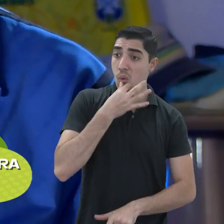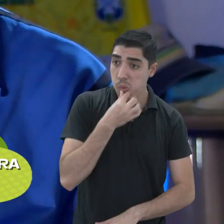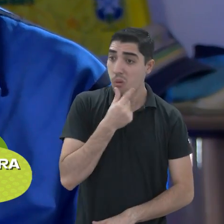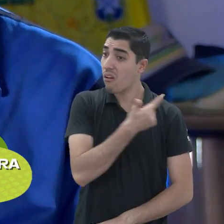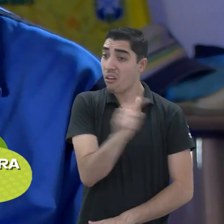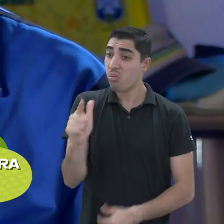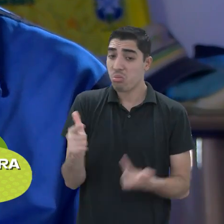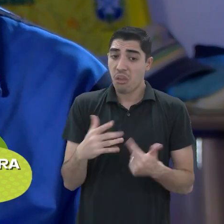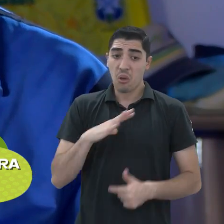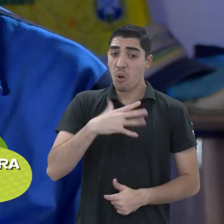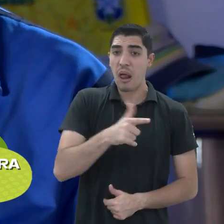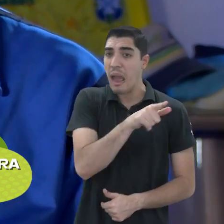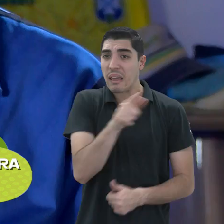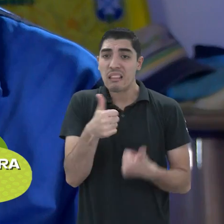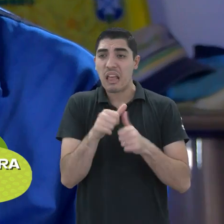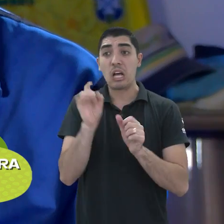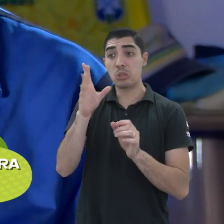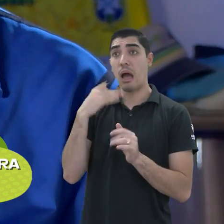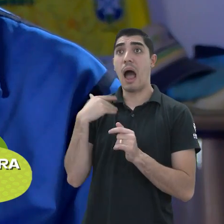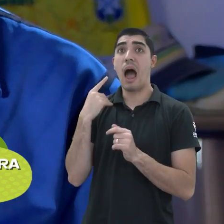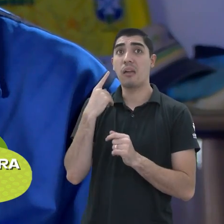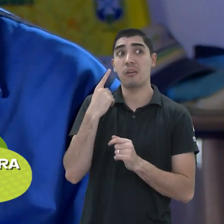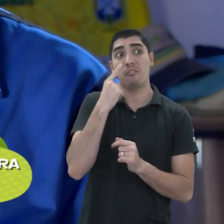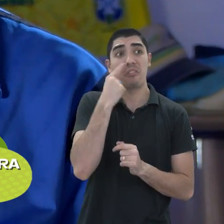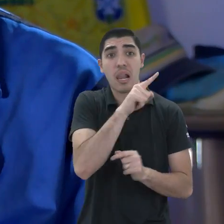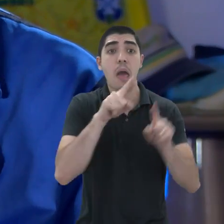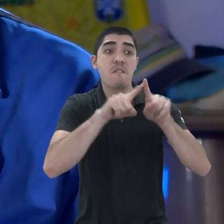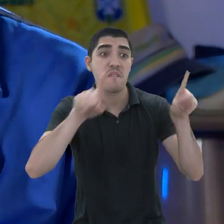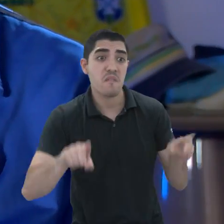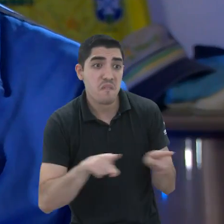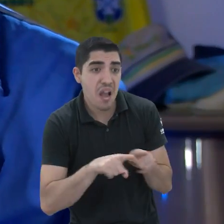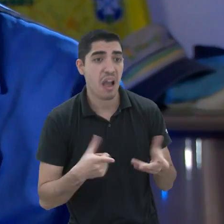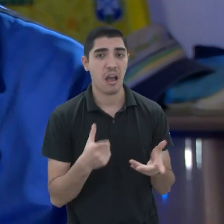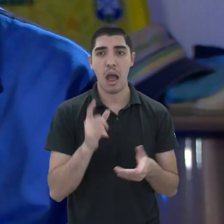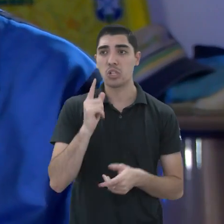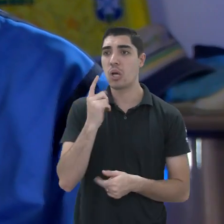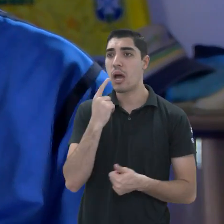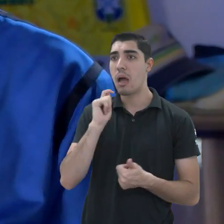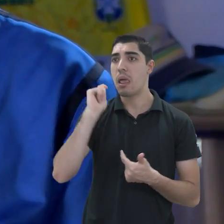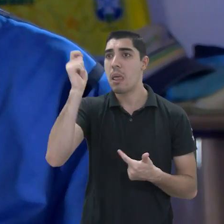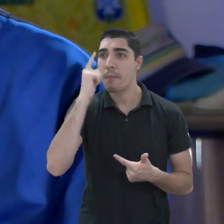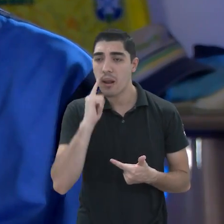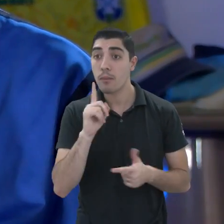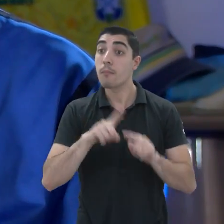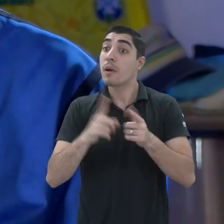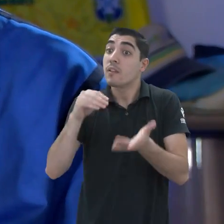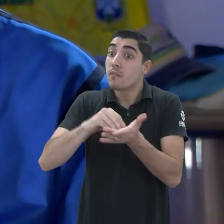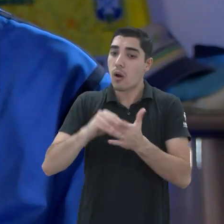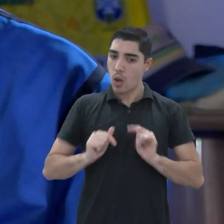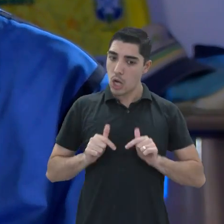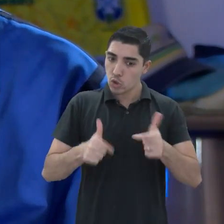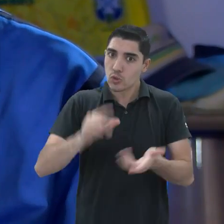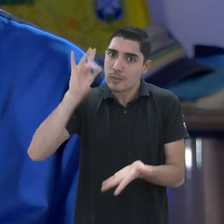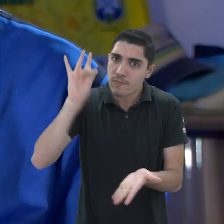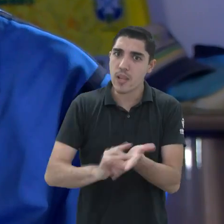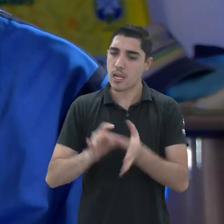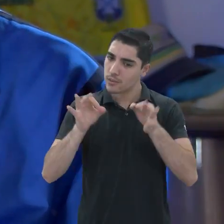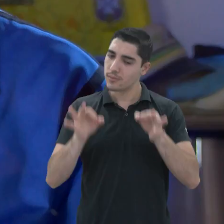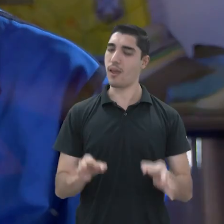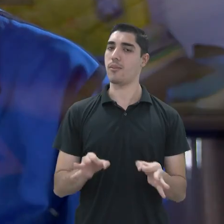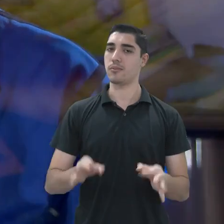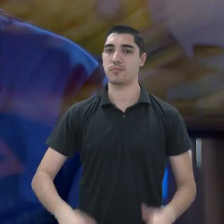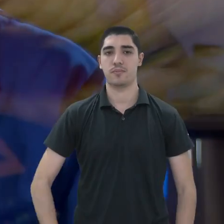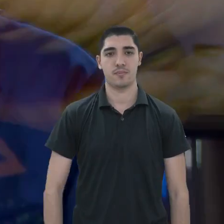se escondendo atrás do VAR, estão se escondendo atrás dos cartões amarelos e não estão tomando medidas que precisam serem